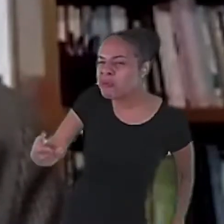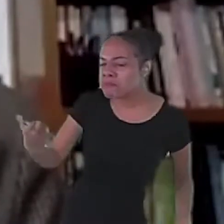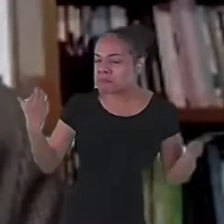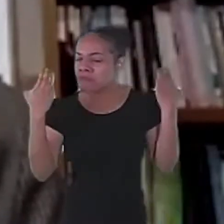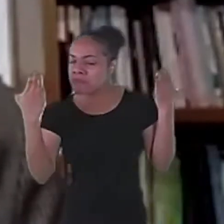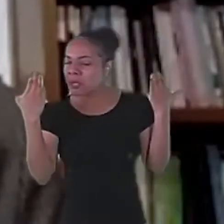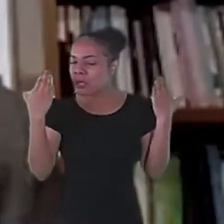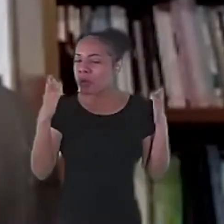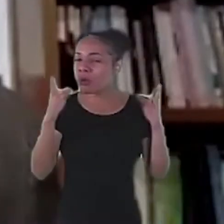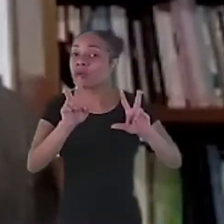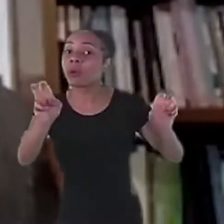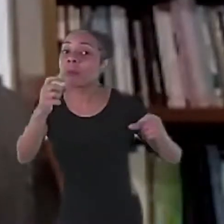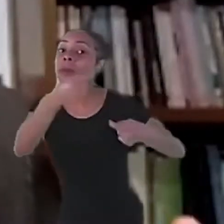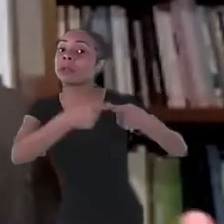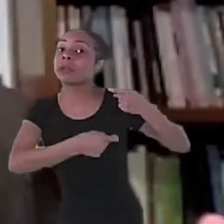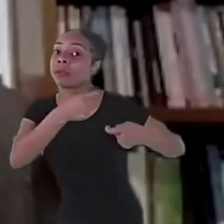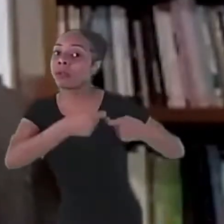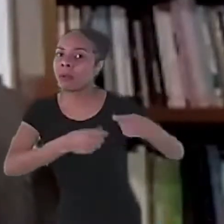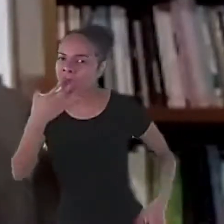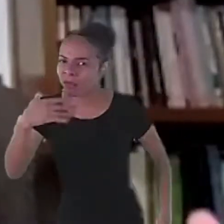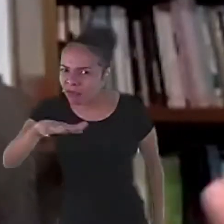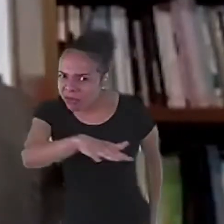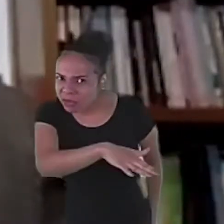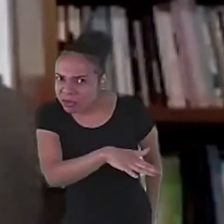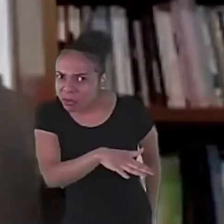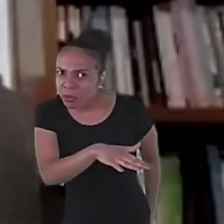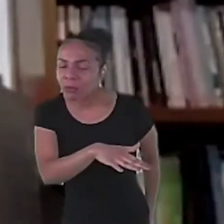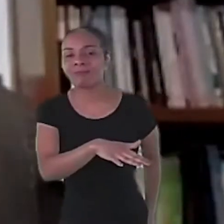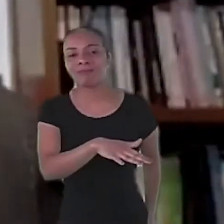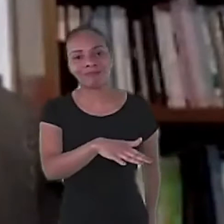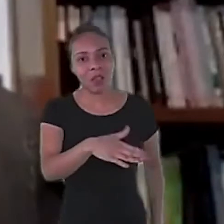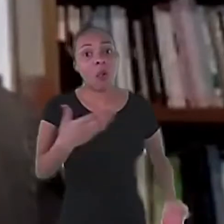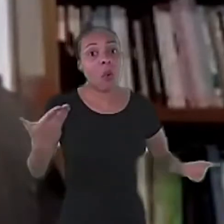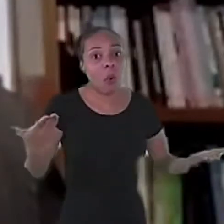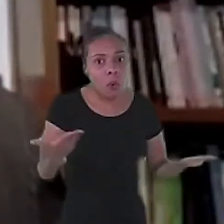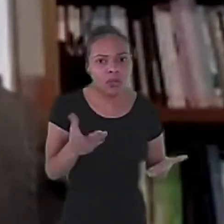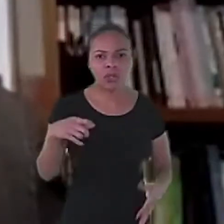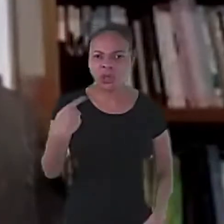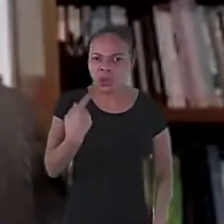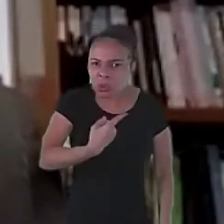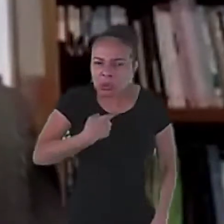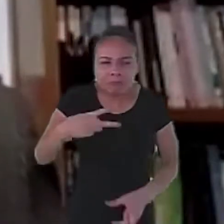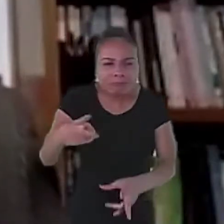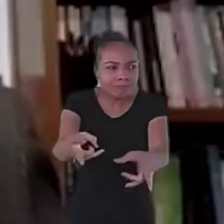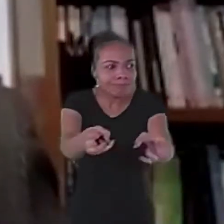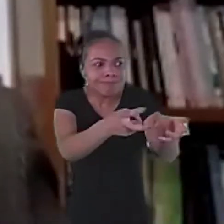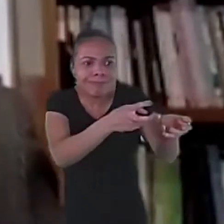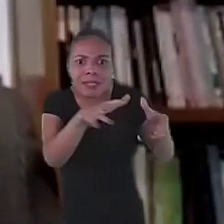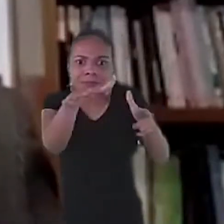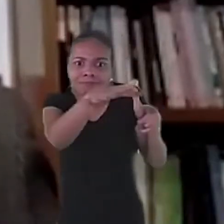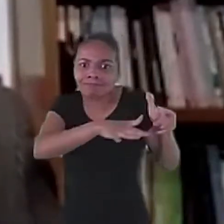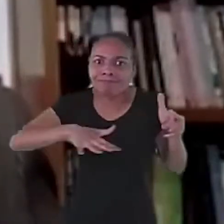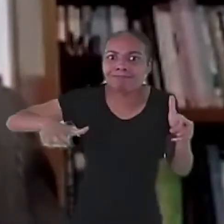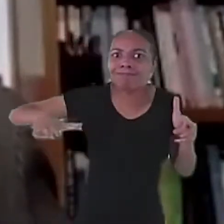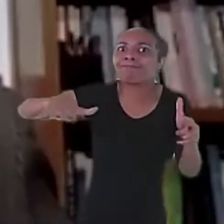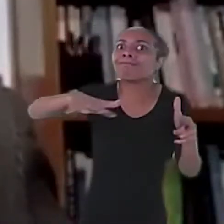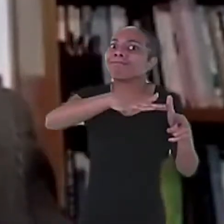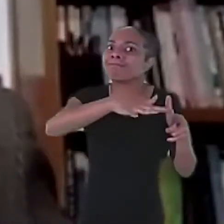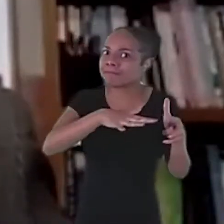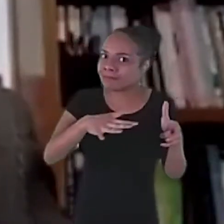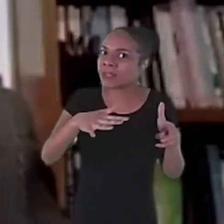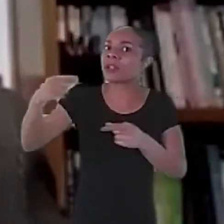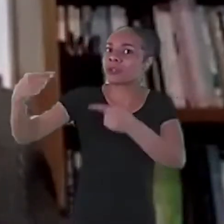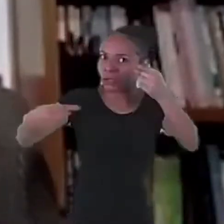infantil? Hoje é uma noção amplamente aceita. Esse é um exemplo daquilo que